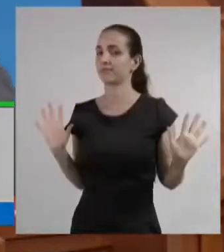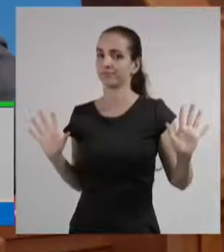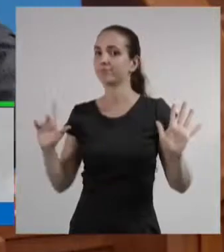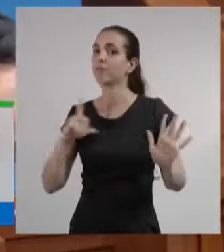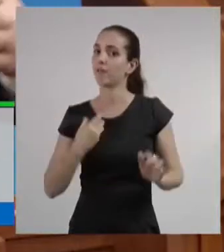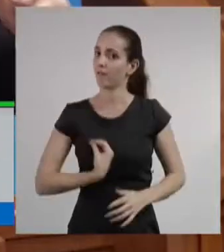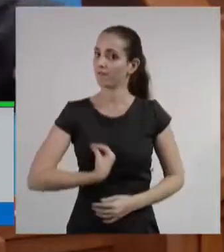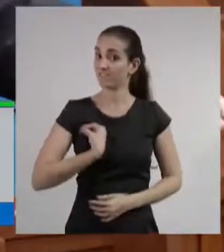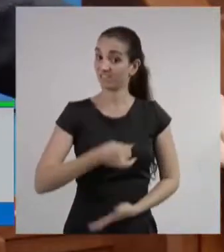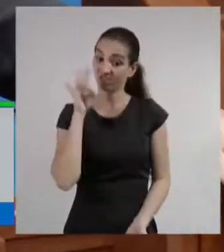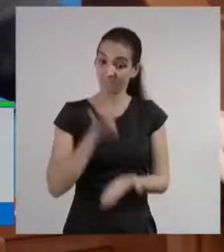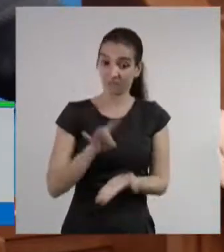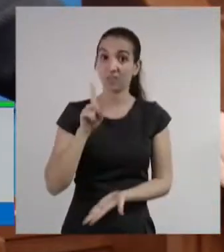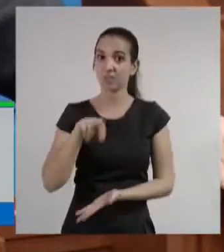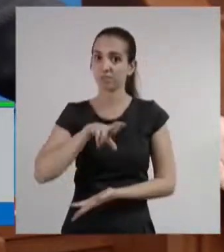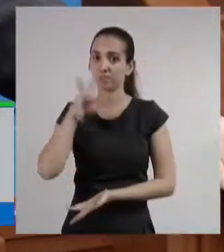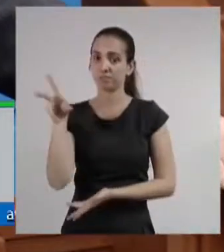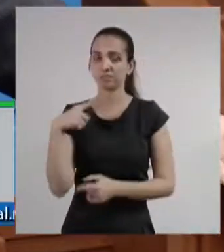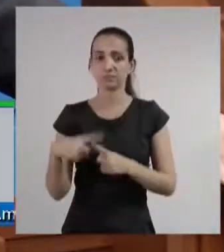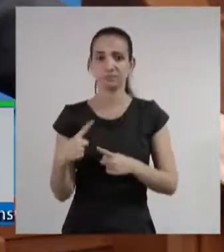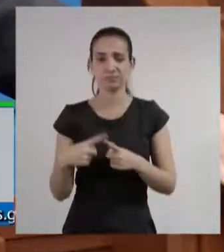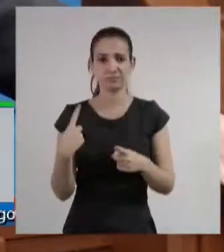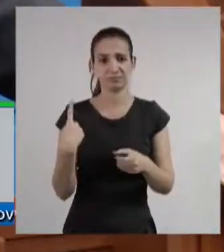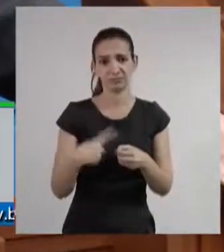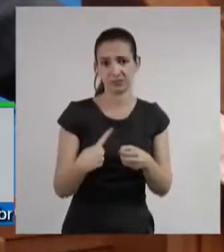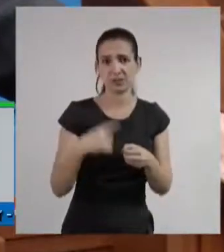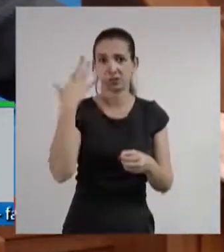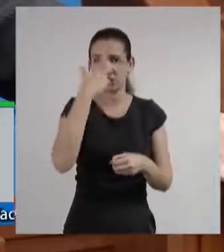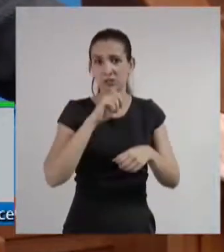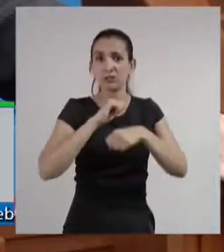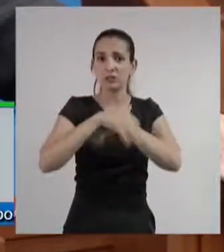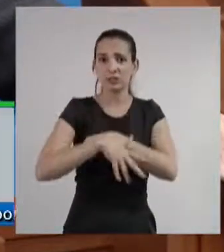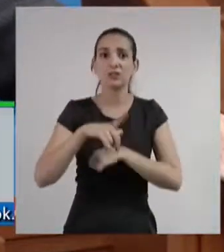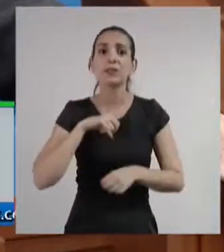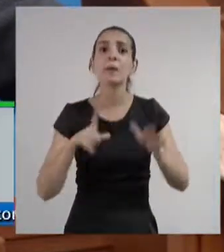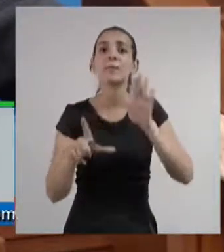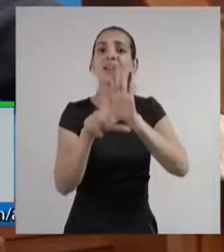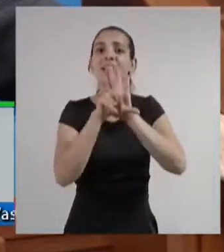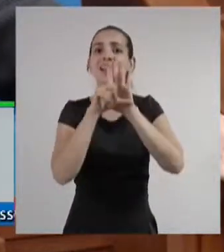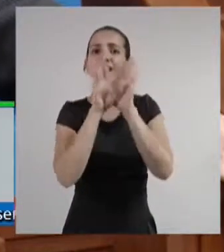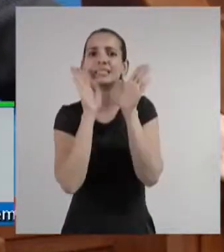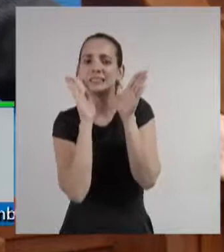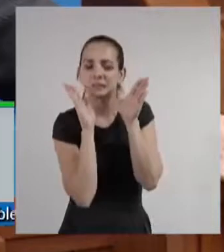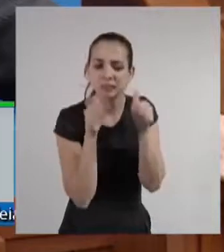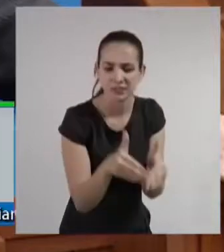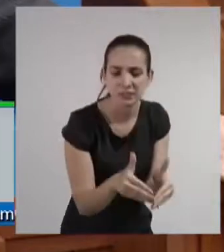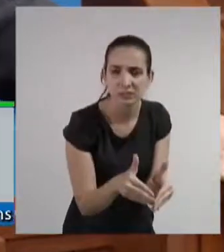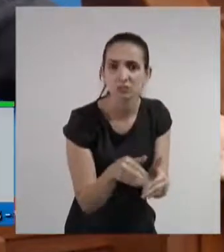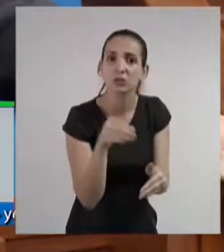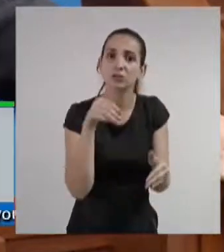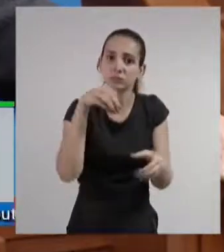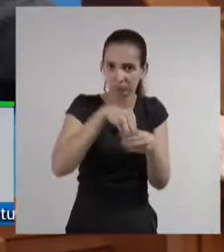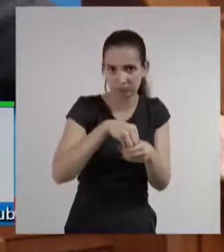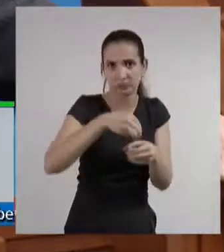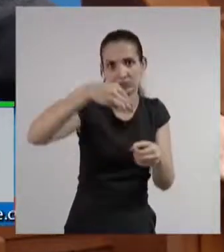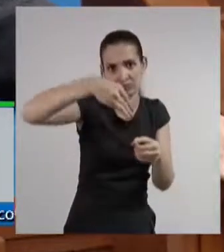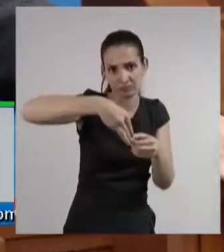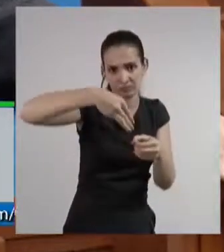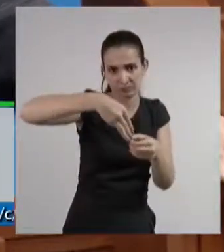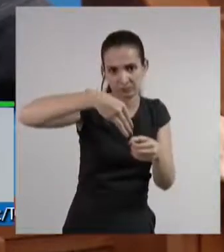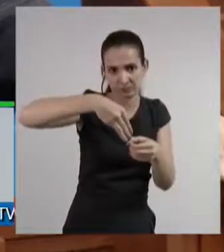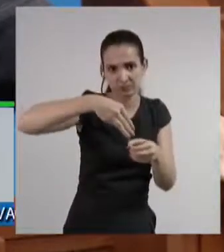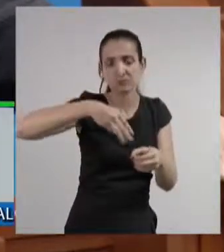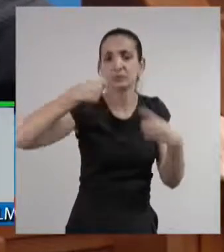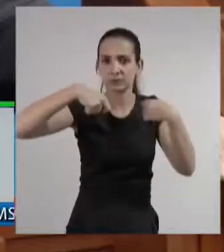Bonito, deputado João Grandão, tem uma lei específica municipal a